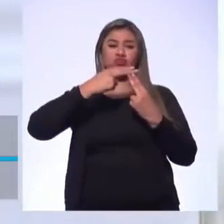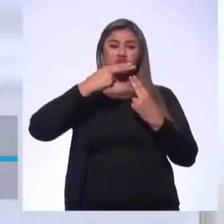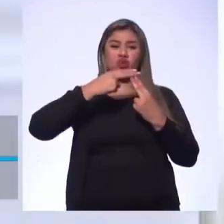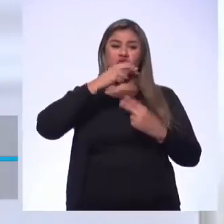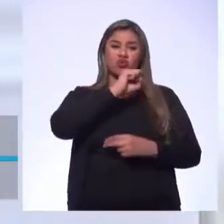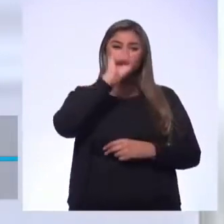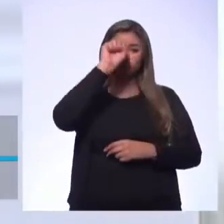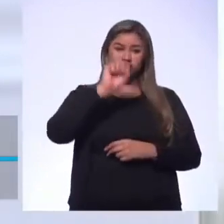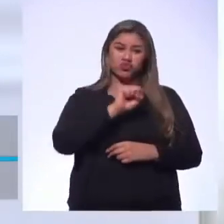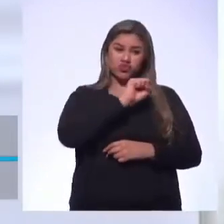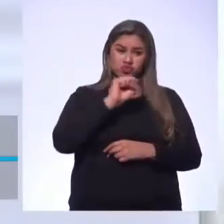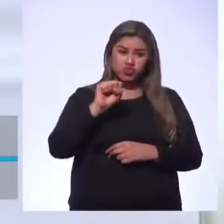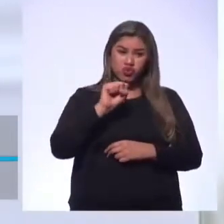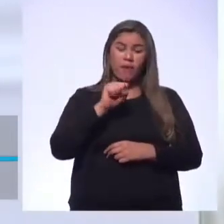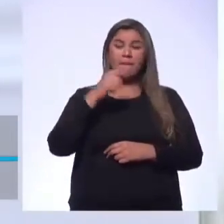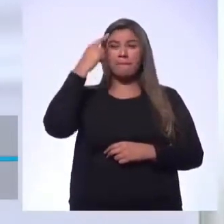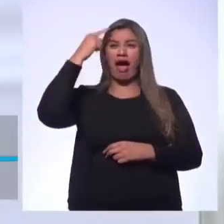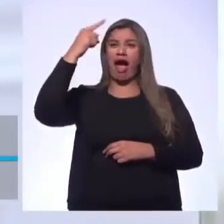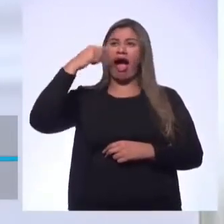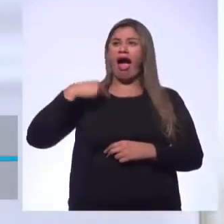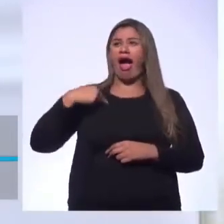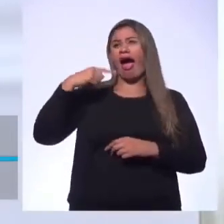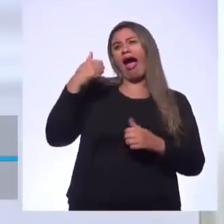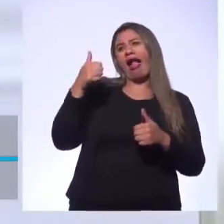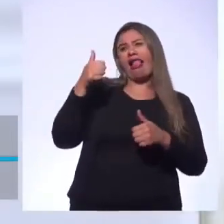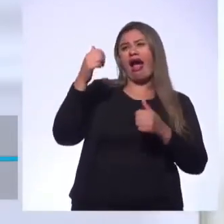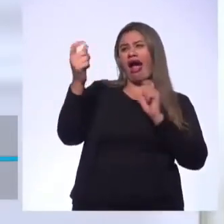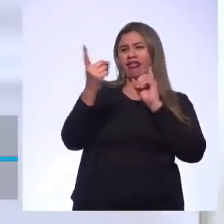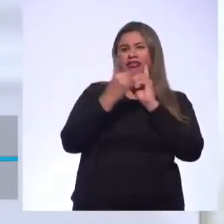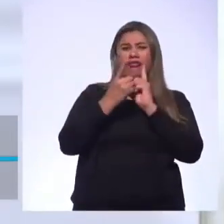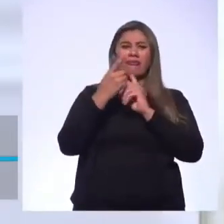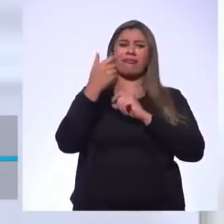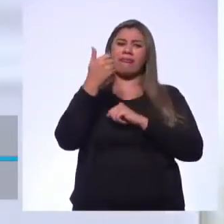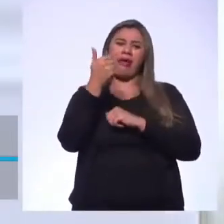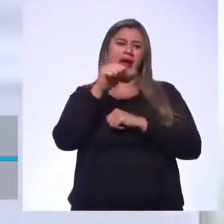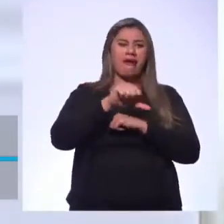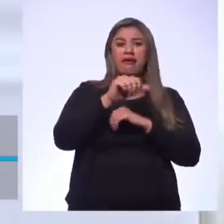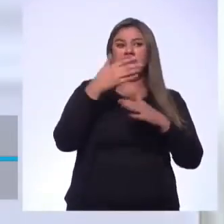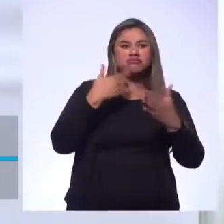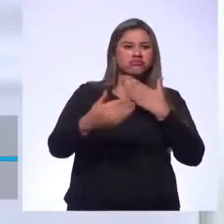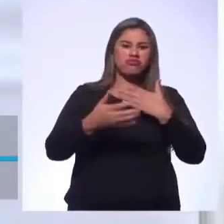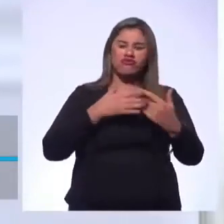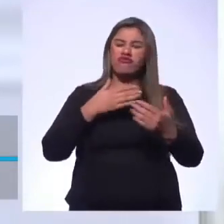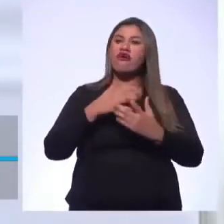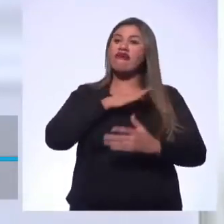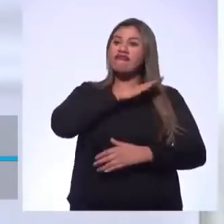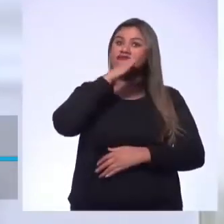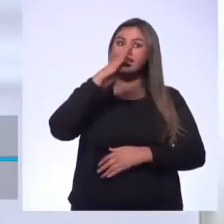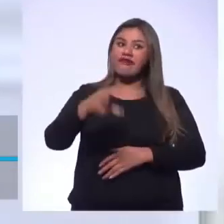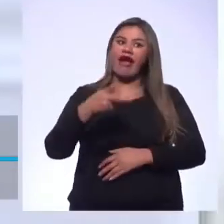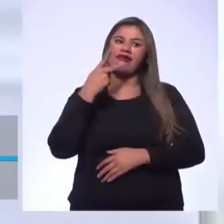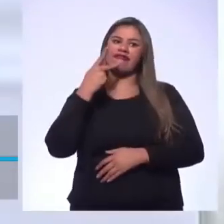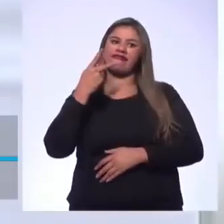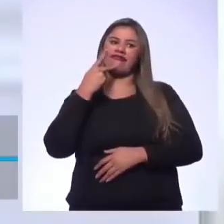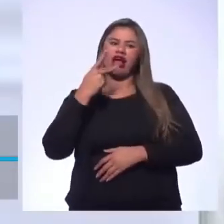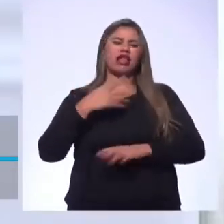está sentindo alguma coisa, vai no médico. Não vai pensando que vai ser bem ou mal atendido. Procura o médico. E chegando lá, fala o que você está sentindo, independente se o cara está de cara feia ou de cara